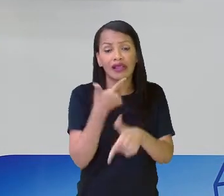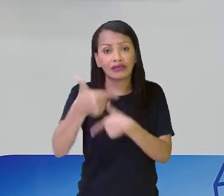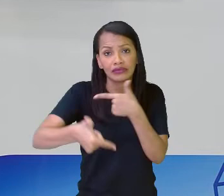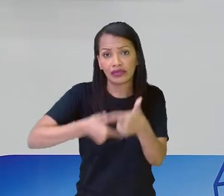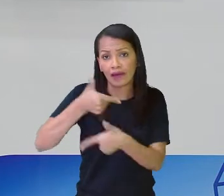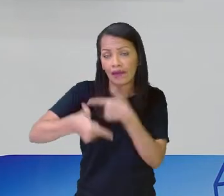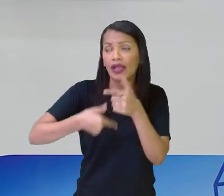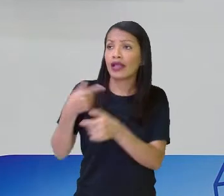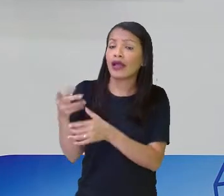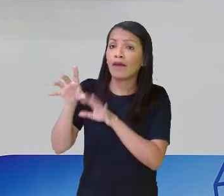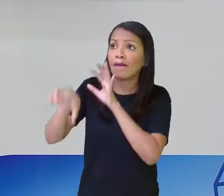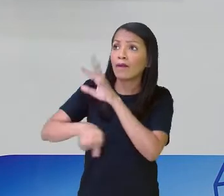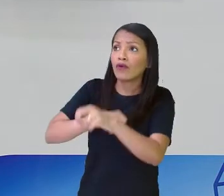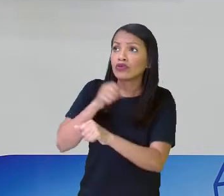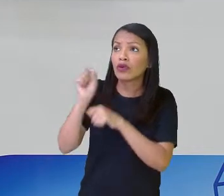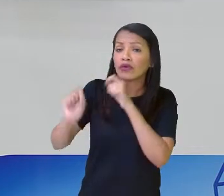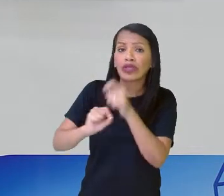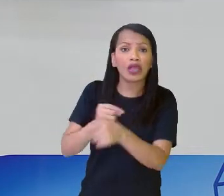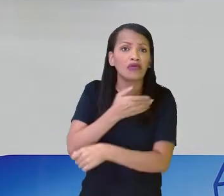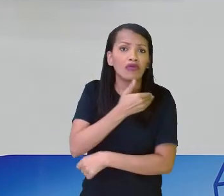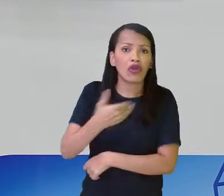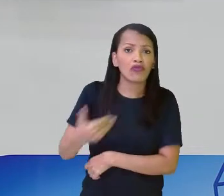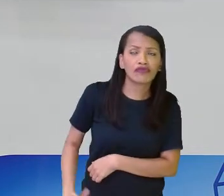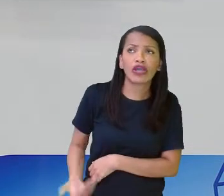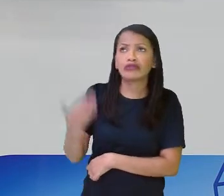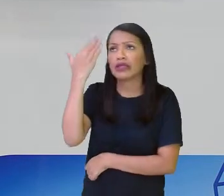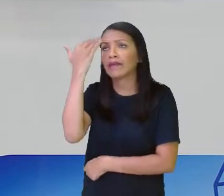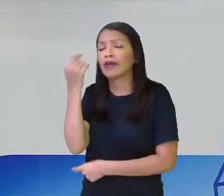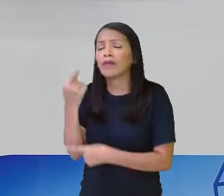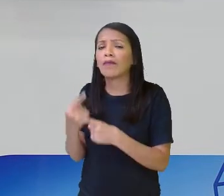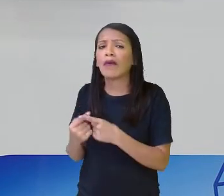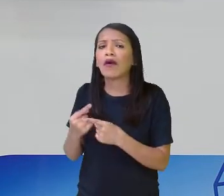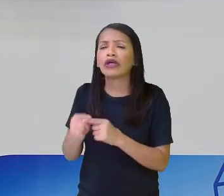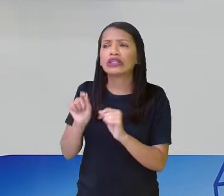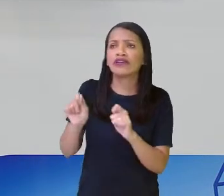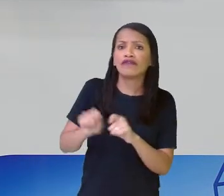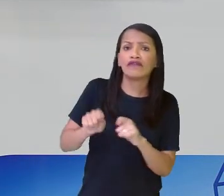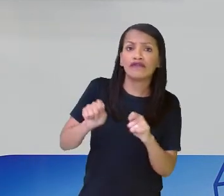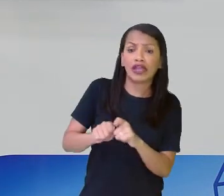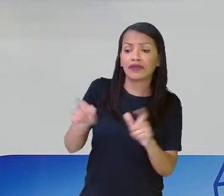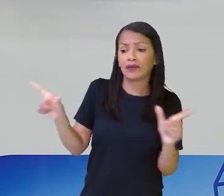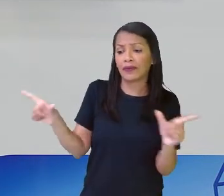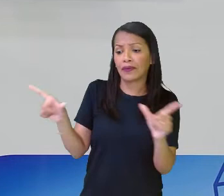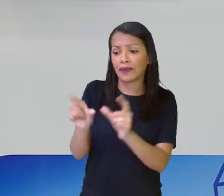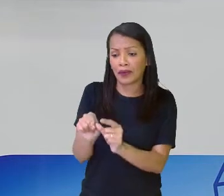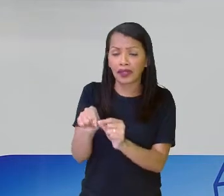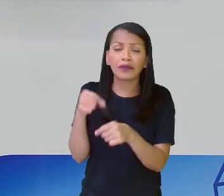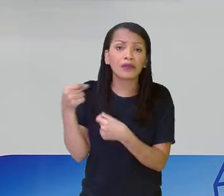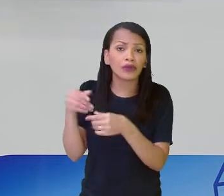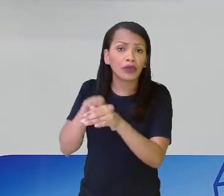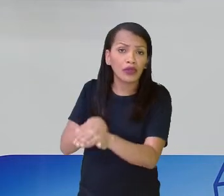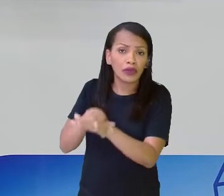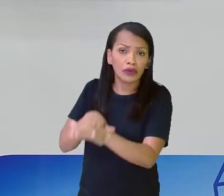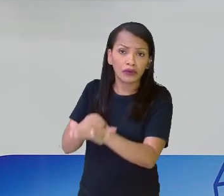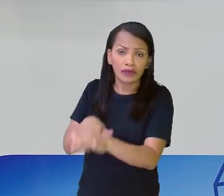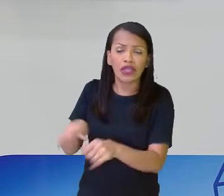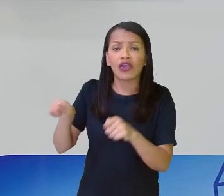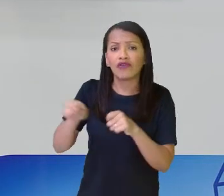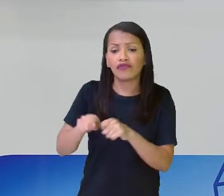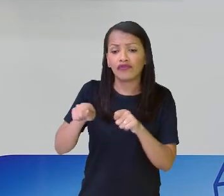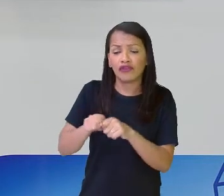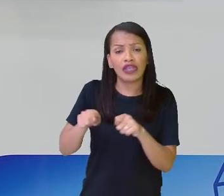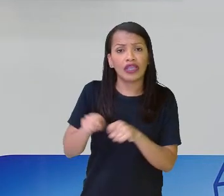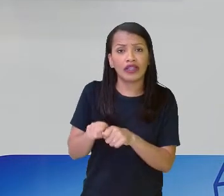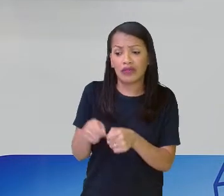vão em busca dos órgãos públicos para saber o que pode ser feito para amenizar. Então, a reportagem ela não é feita de um dia para